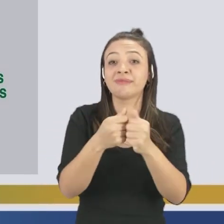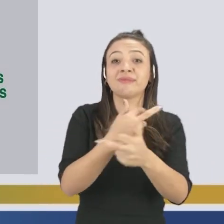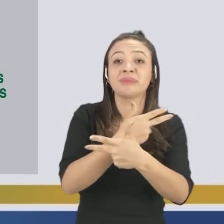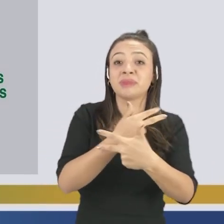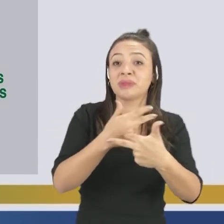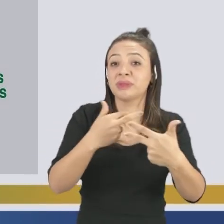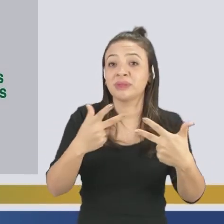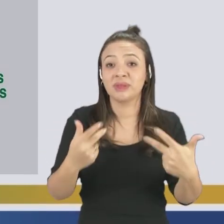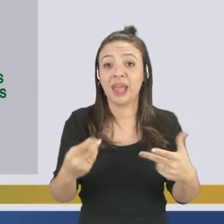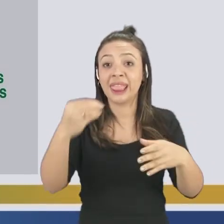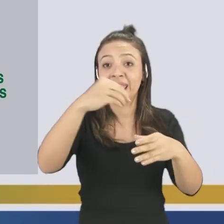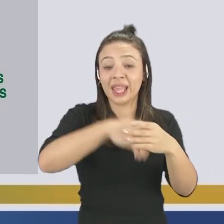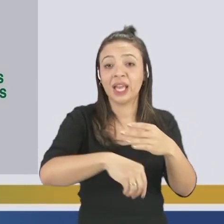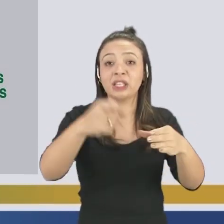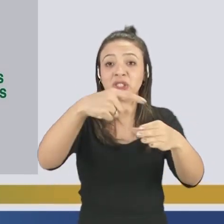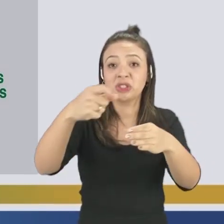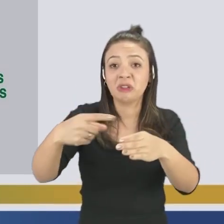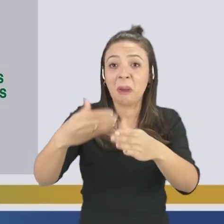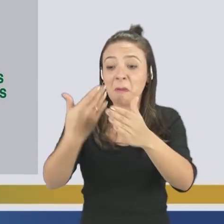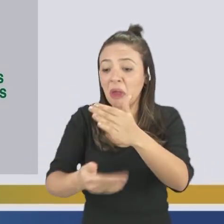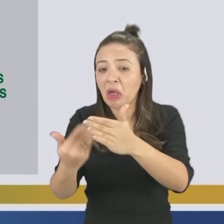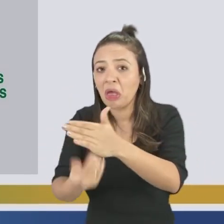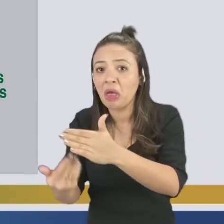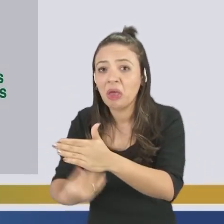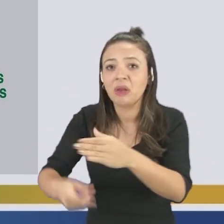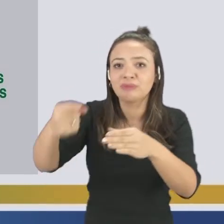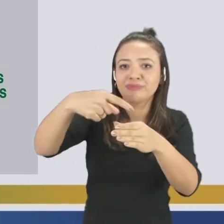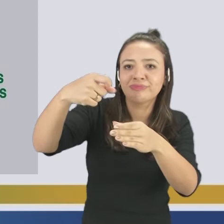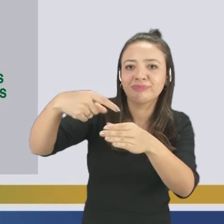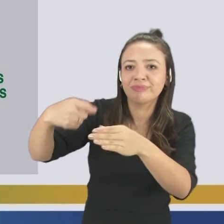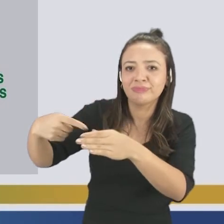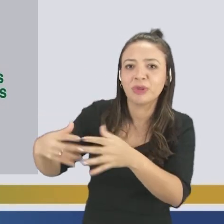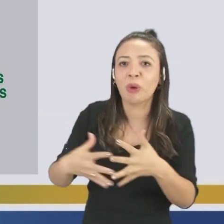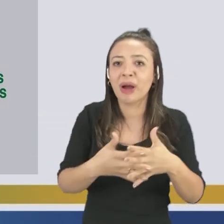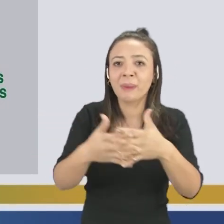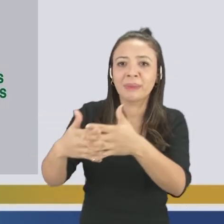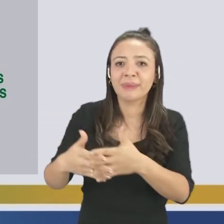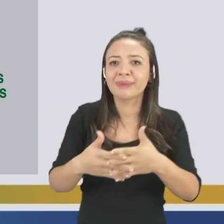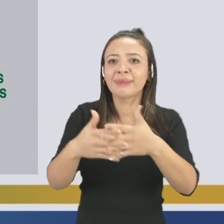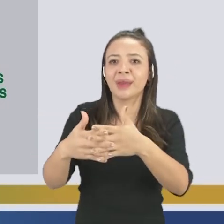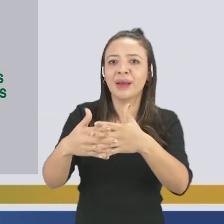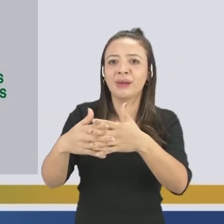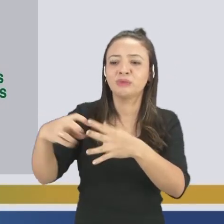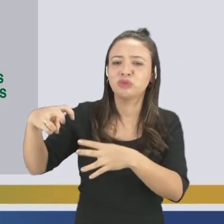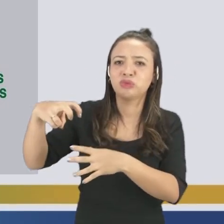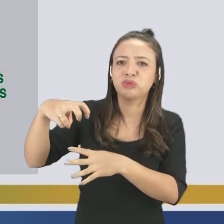caminhões que no transporte vão derramando os grãos que, de alguma maneira,